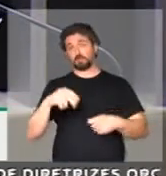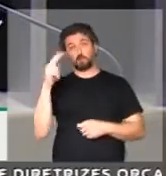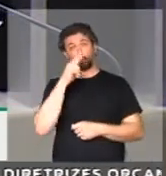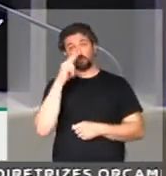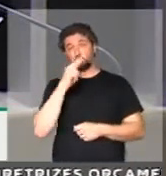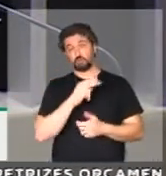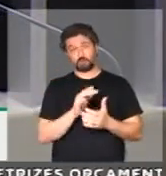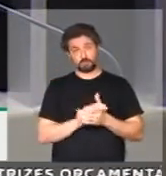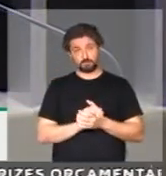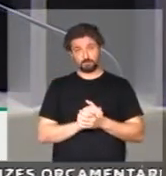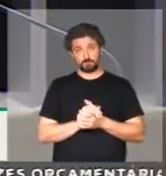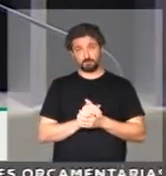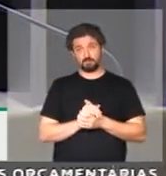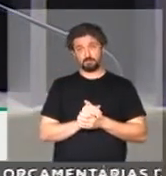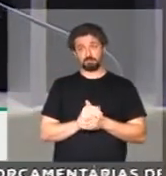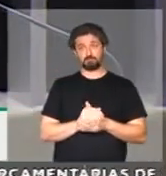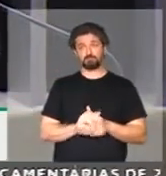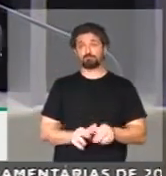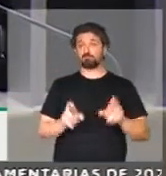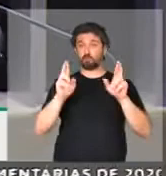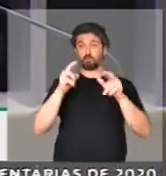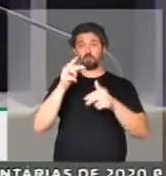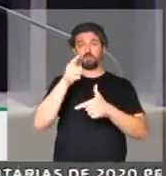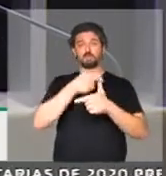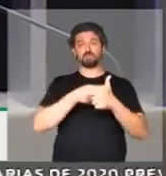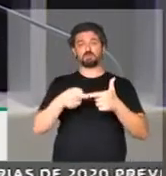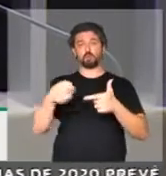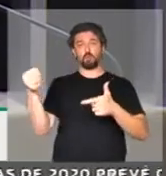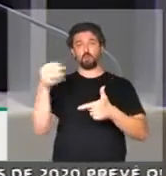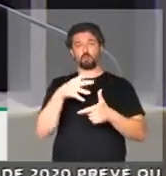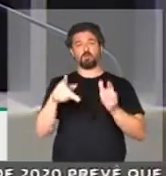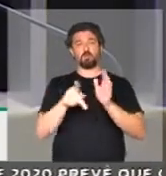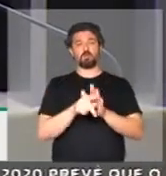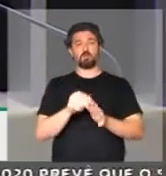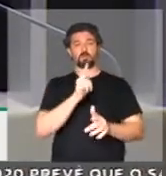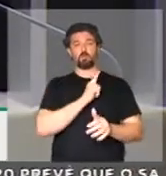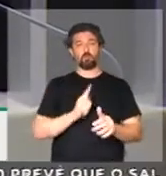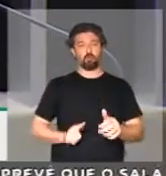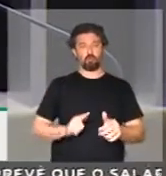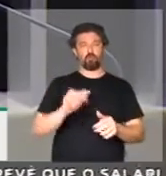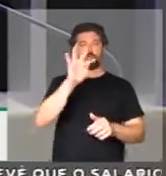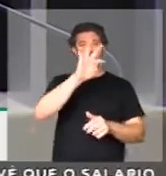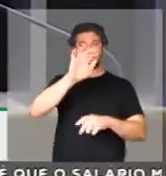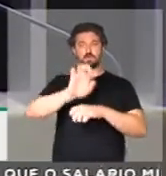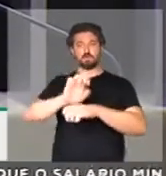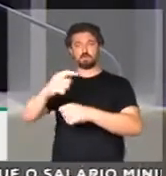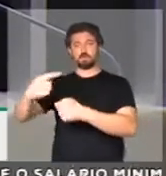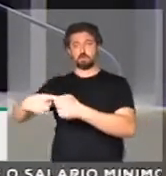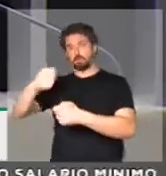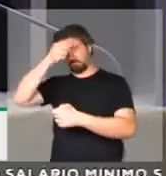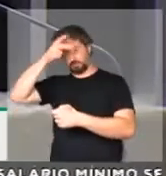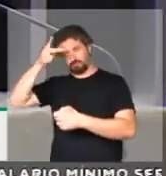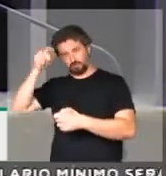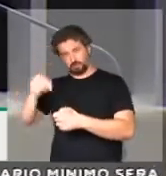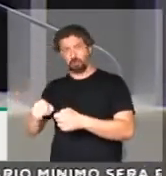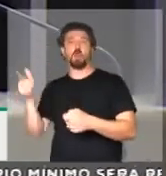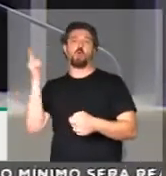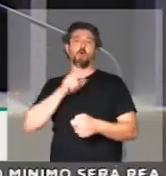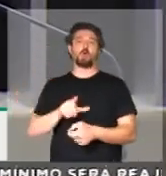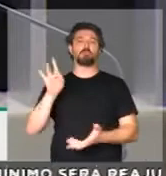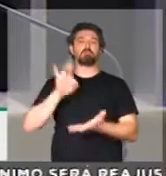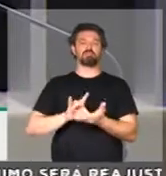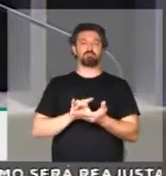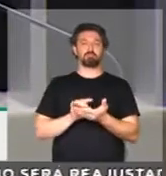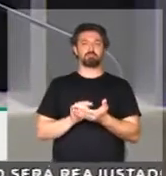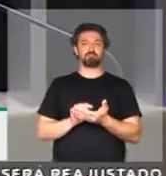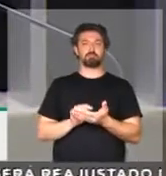urgentes. E espero que uma nova divisão dos tributos entre União, estados e municípios possa de fato acontecer